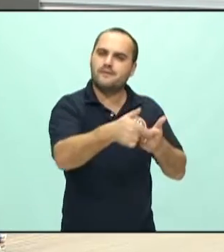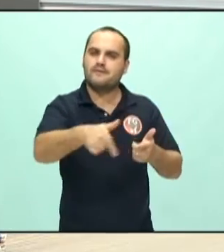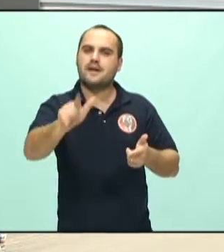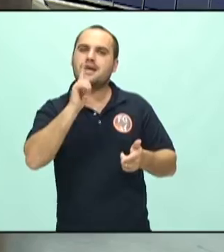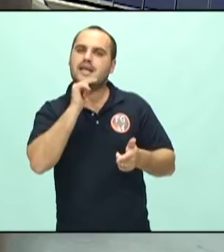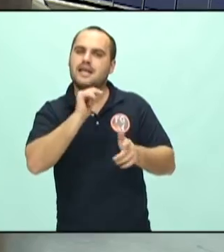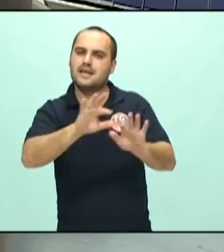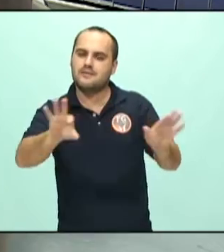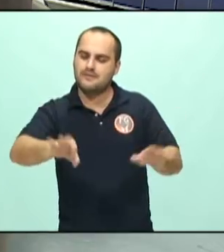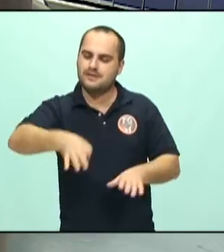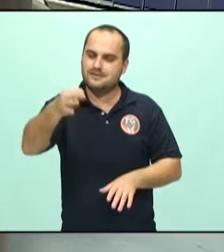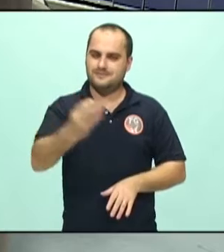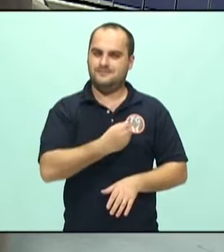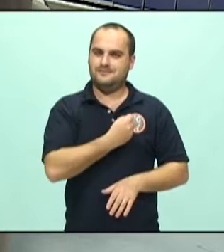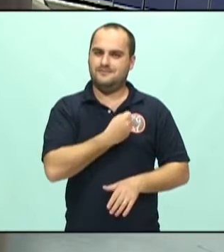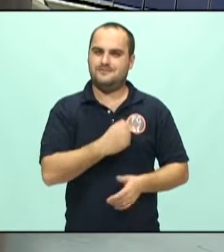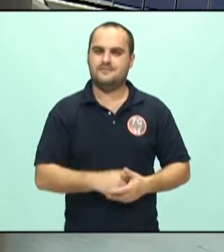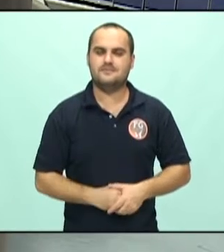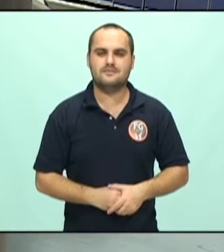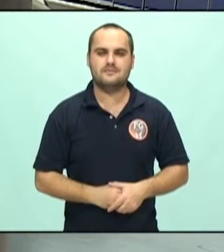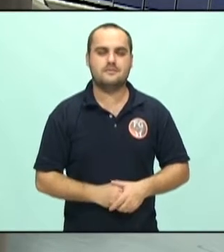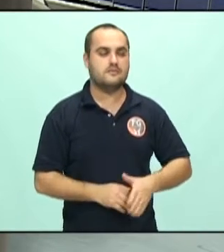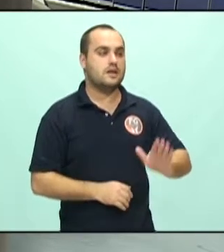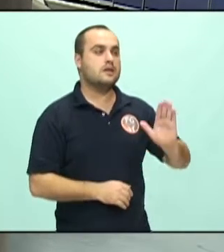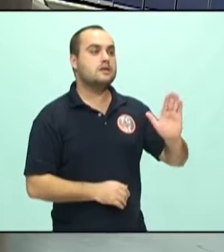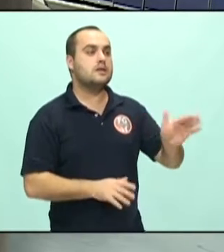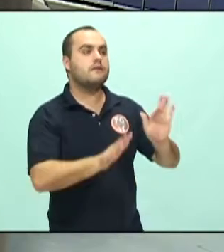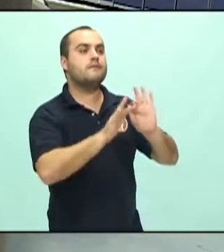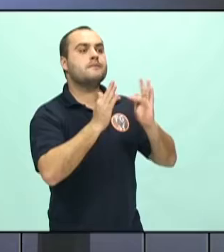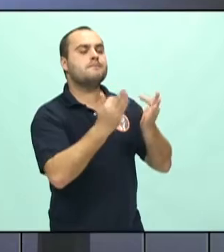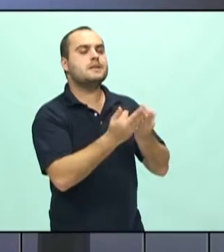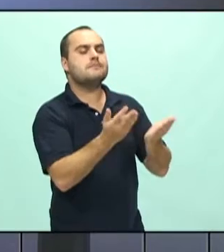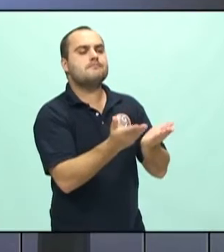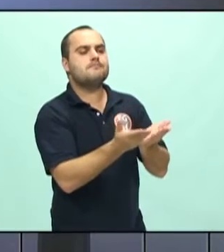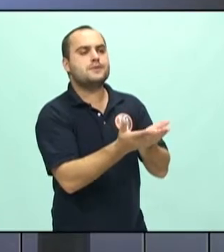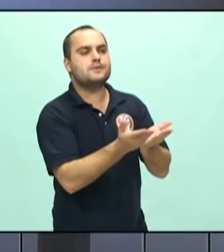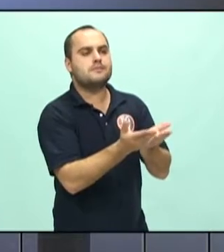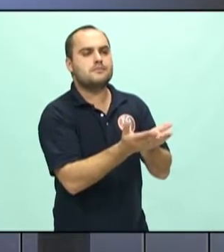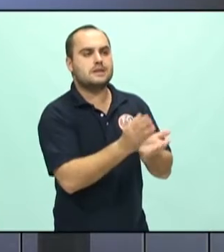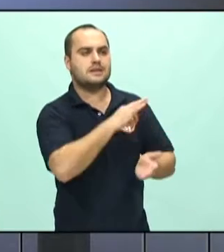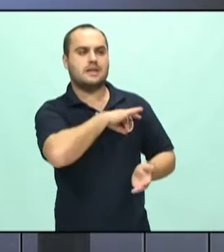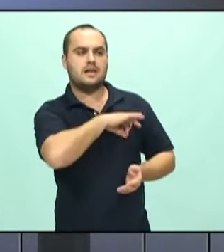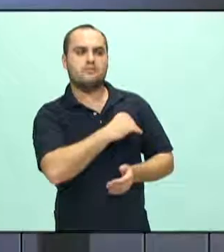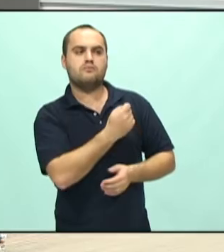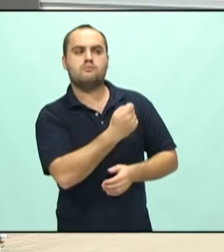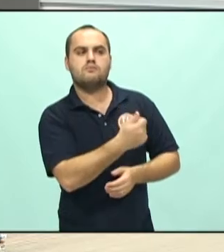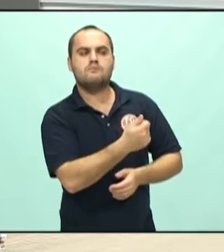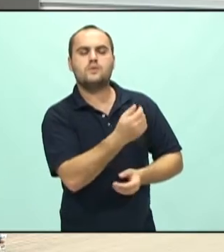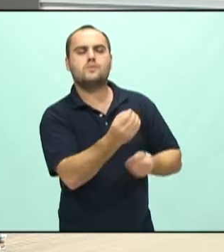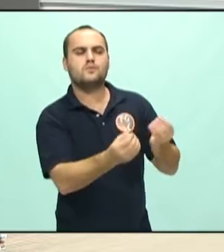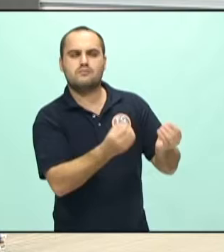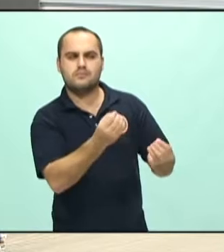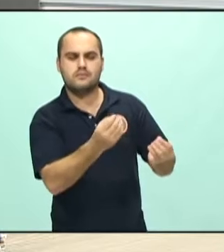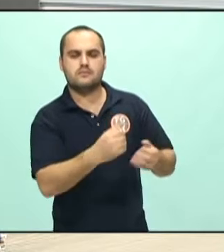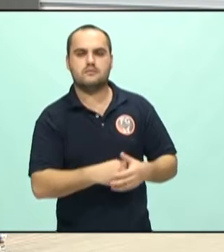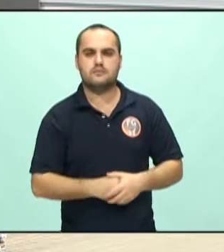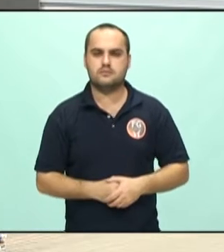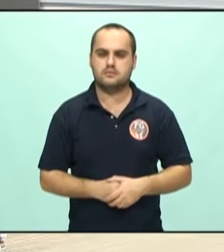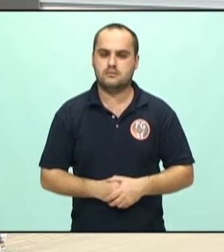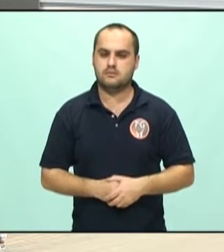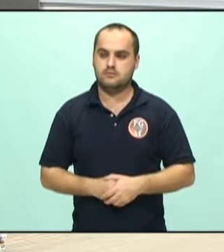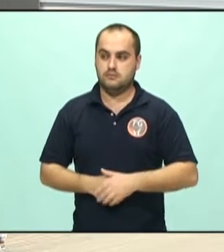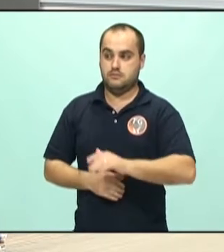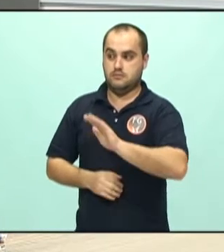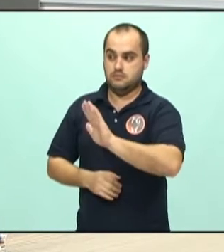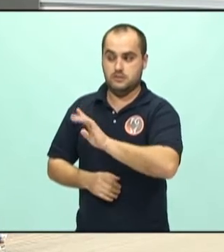para famílias de baixa renda como é que funciona essa se essa situação antónio nós estamos num processo de regulamentação